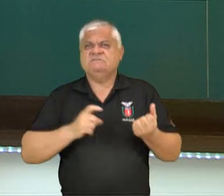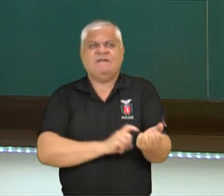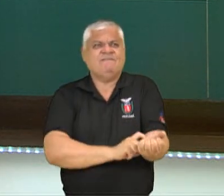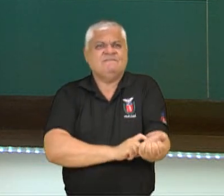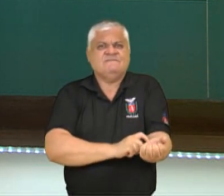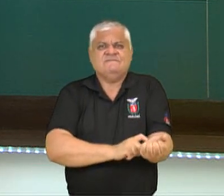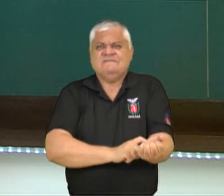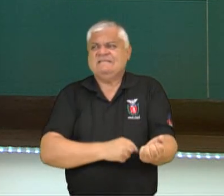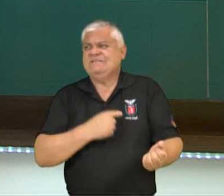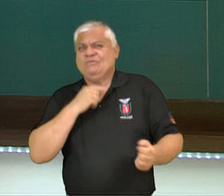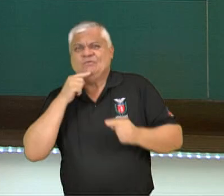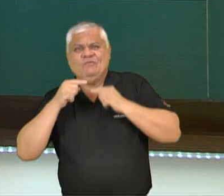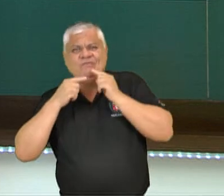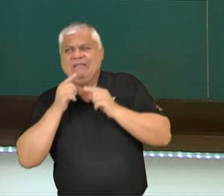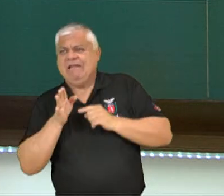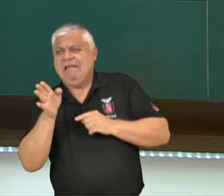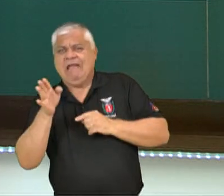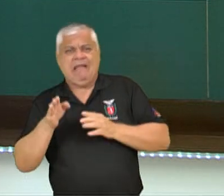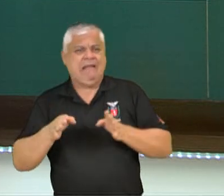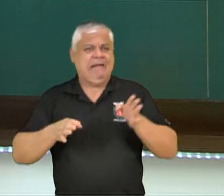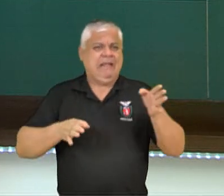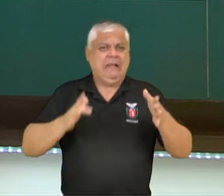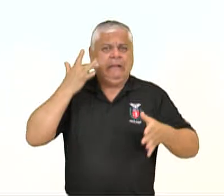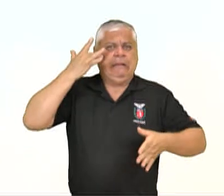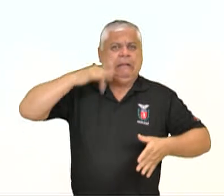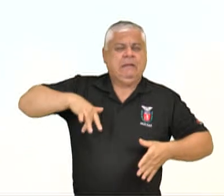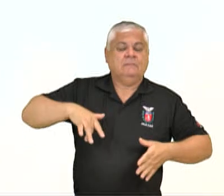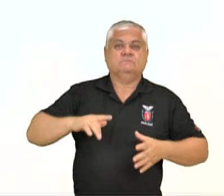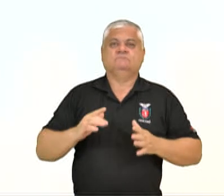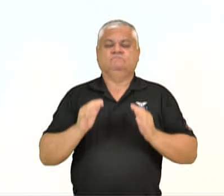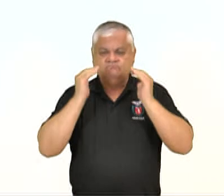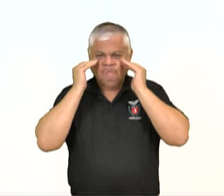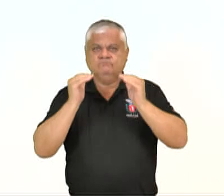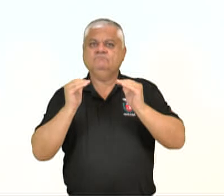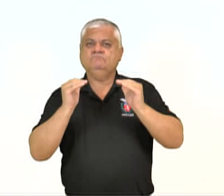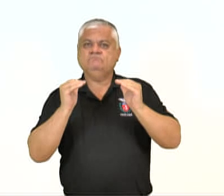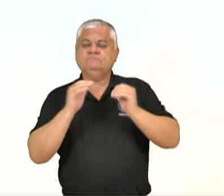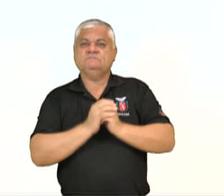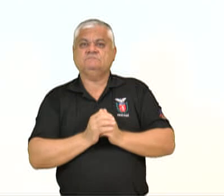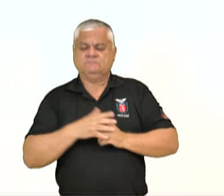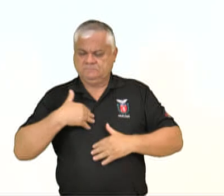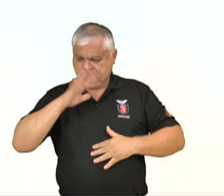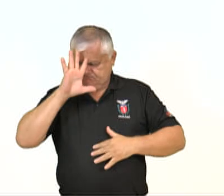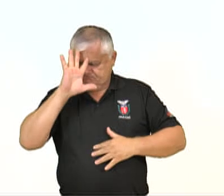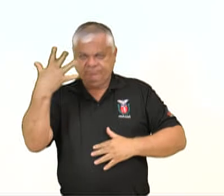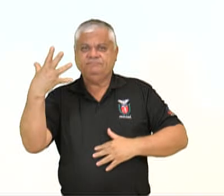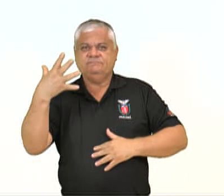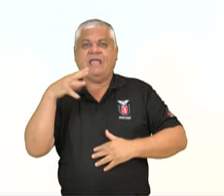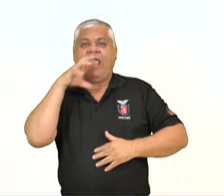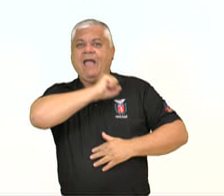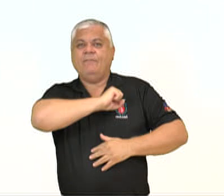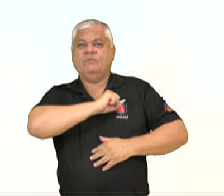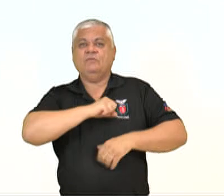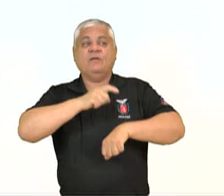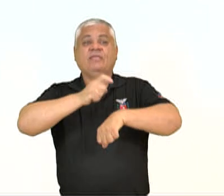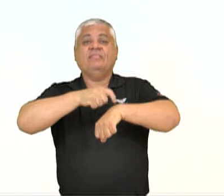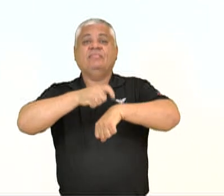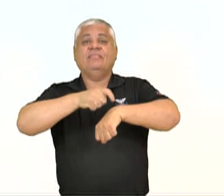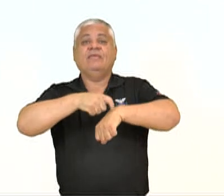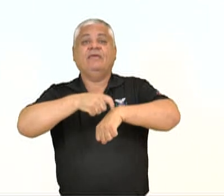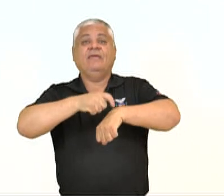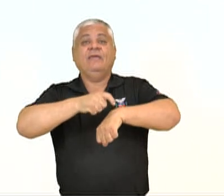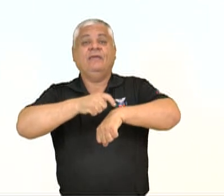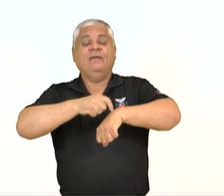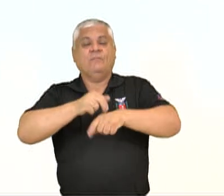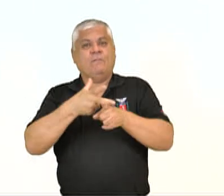você fique em dúvida se realmente fez a melhor escolha, tomada de decisão rápida, porque o tempo é que vale, vence quem fizer em